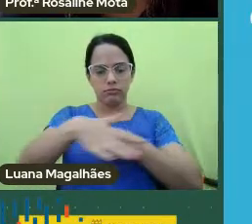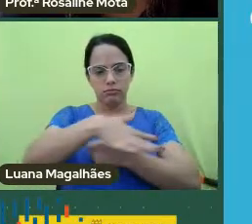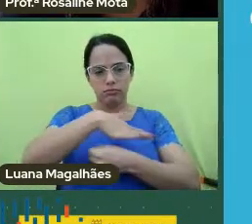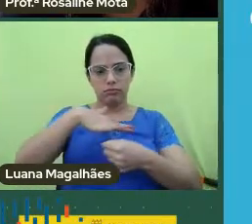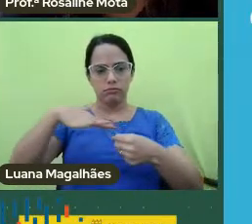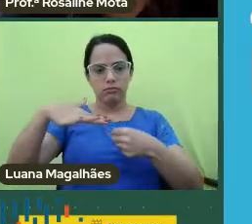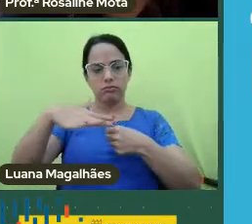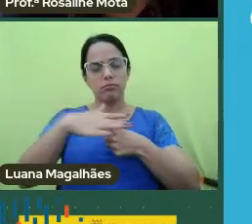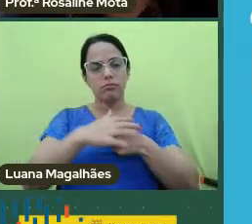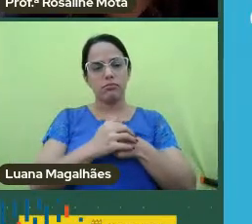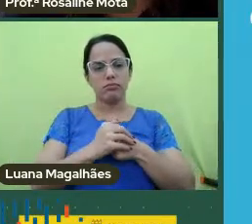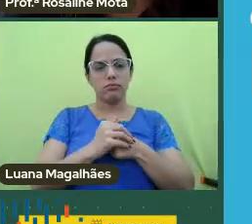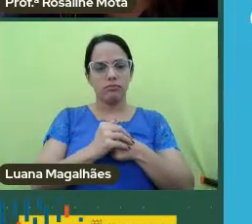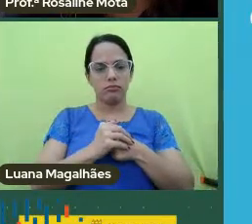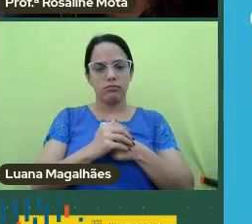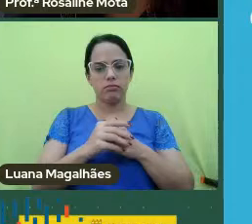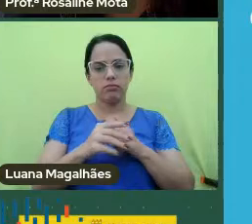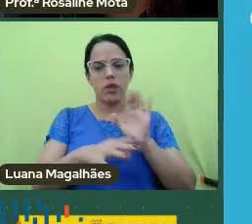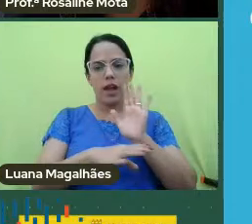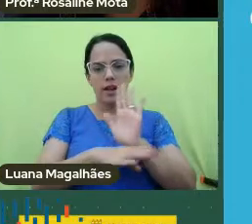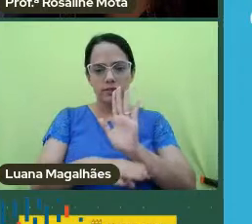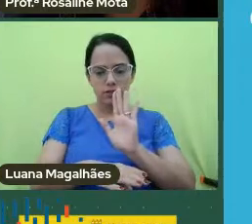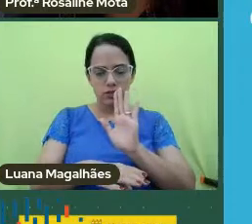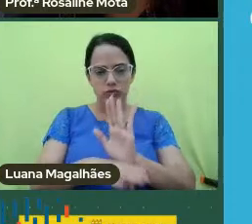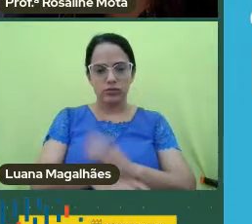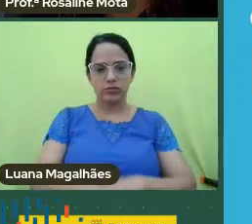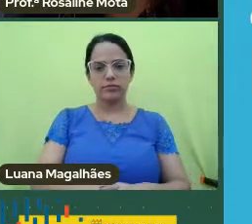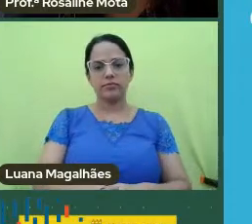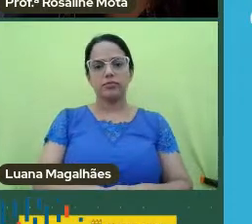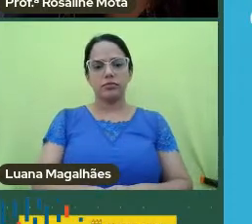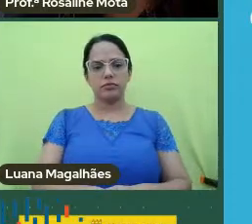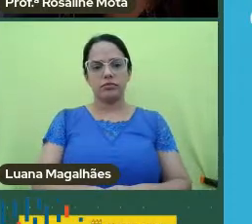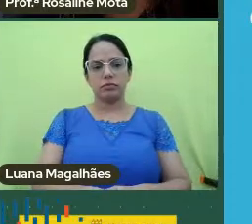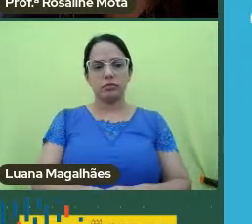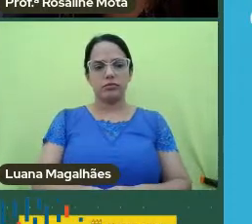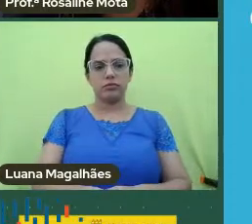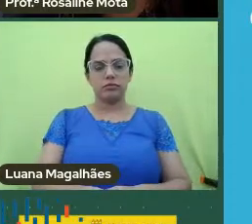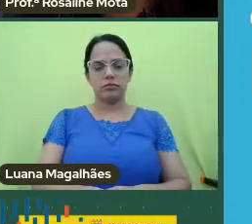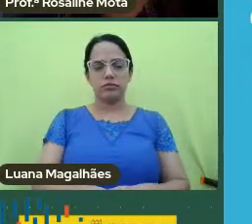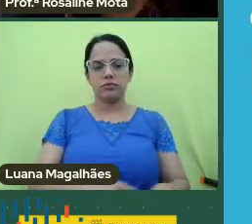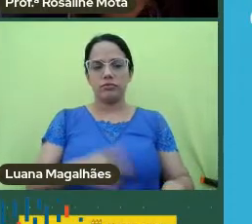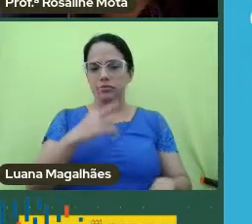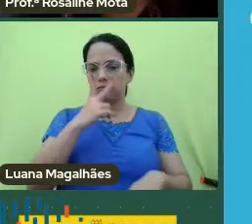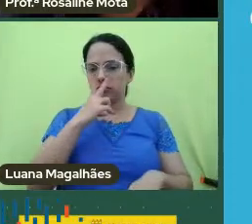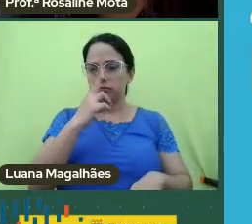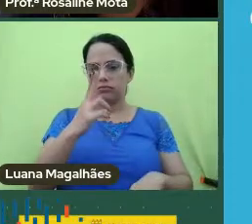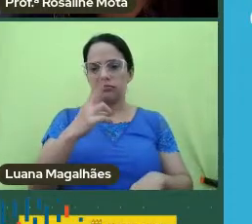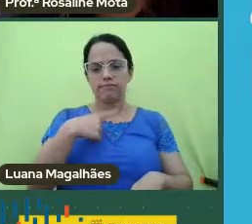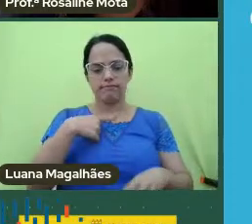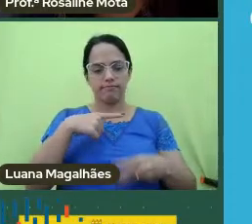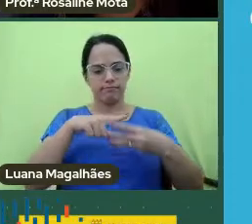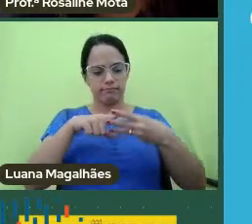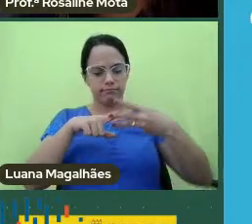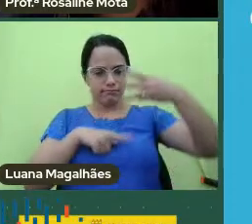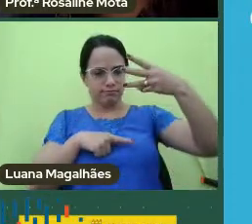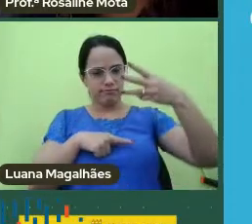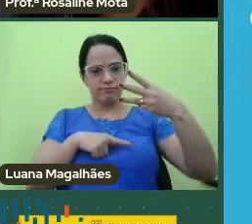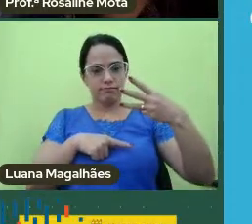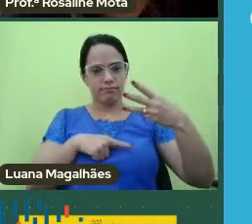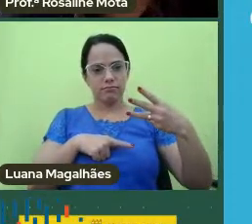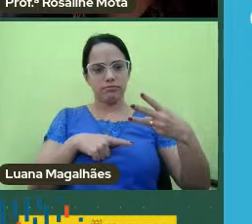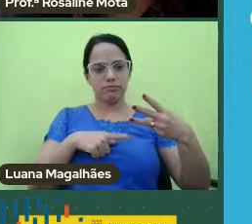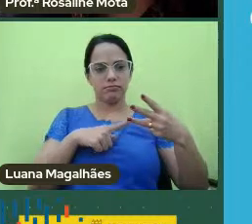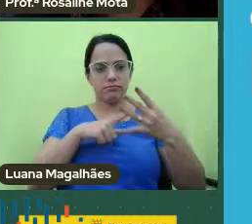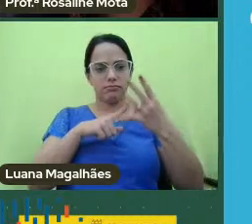extensão e assistência. Vejam, a gente é mais do que os três pilares, né? A gente já